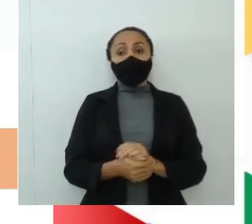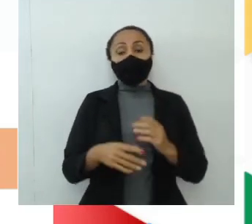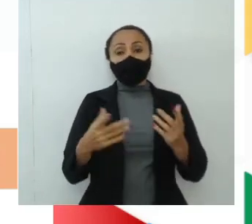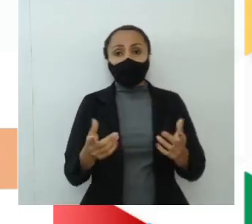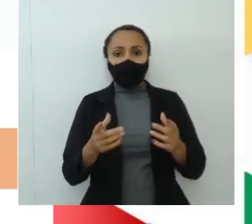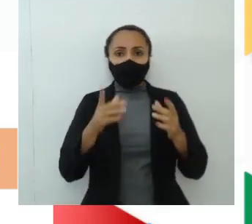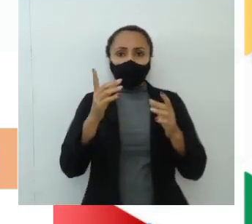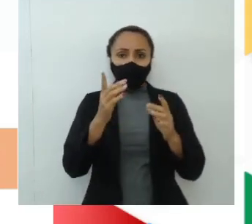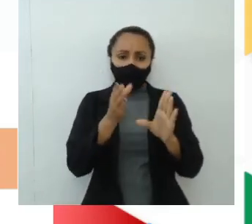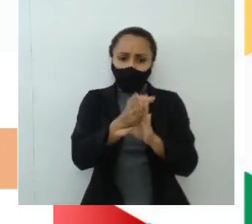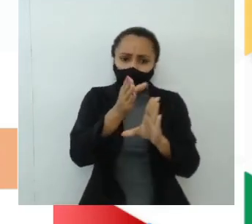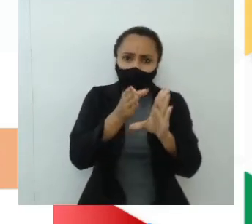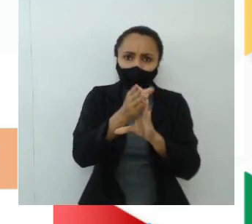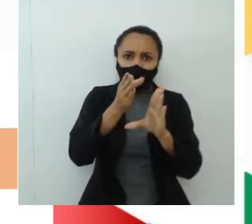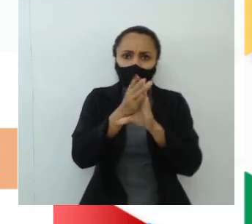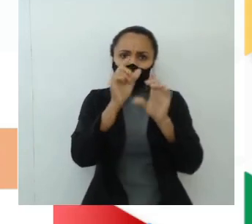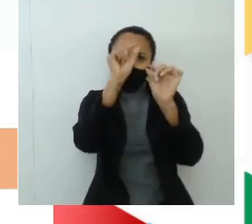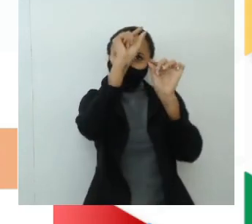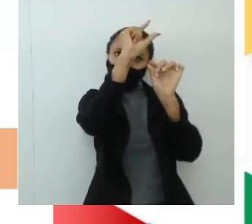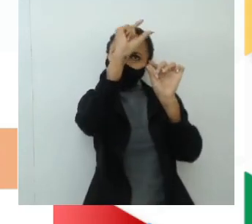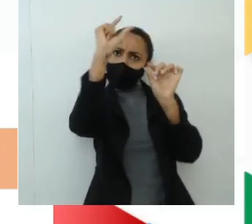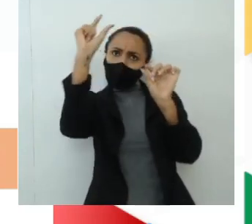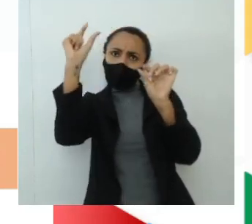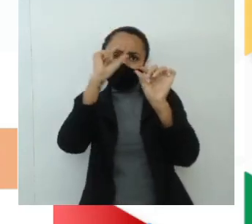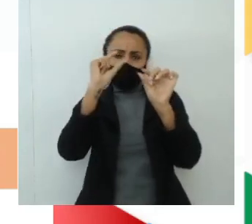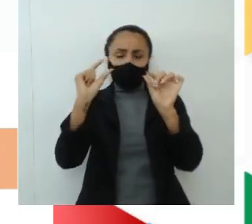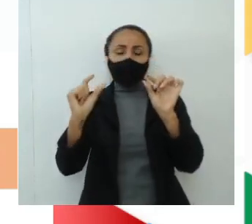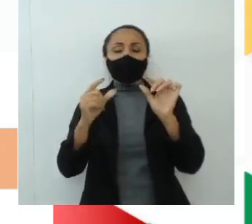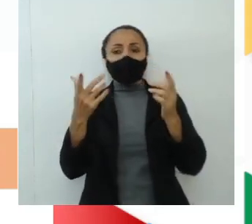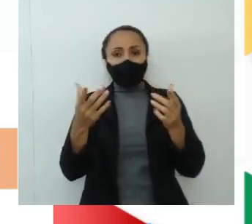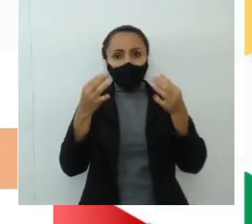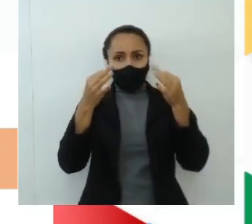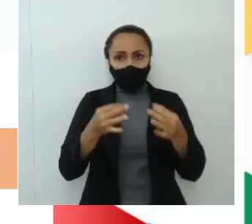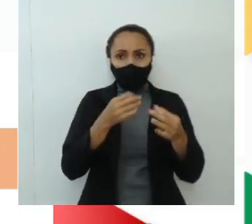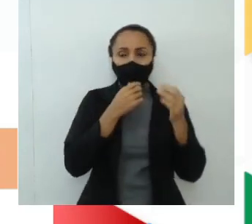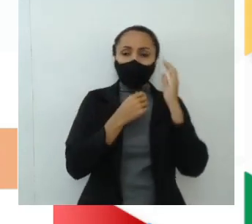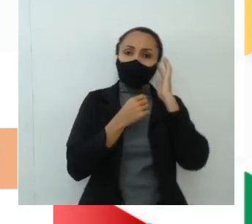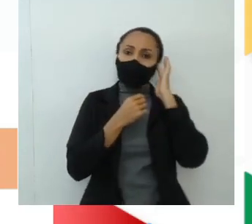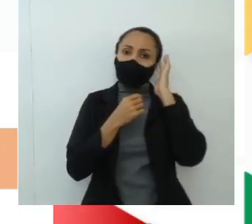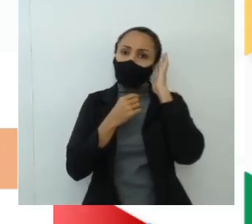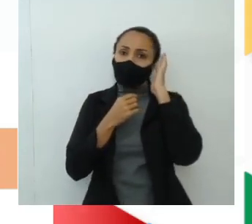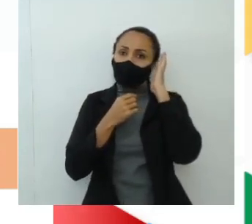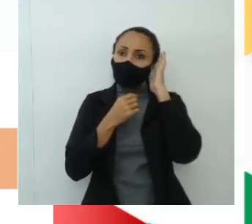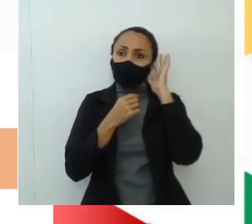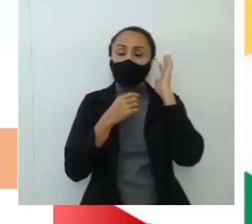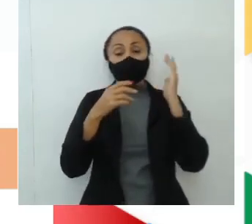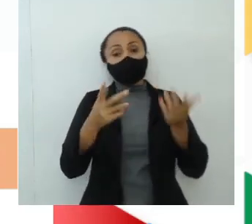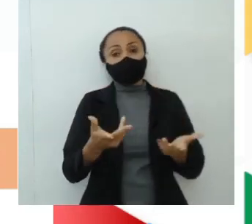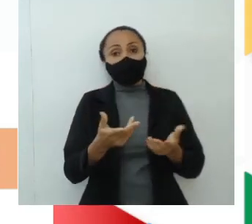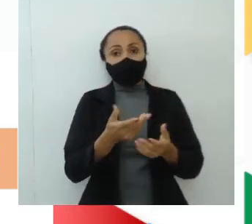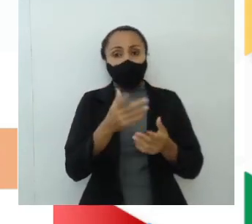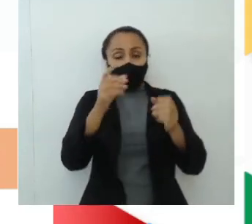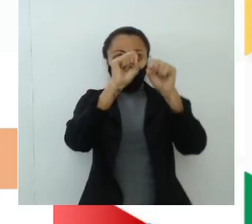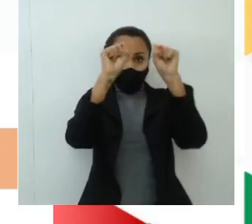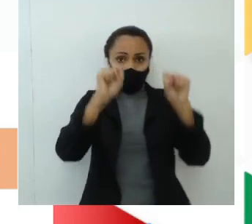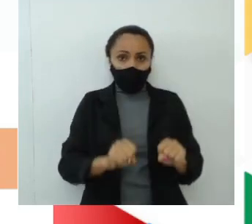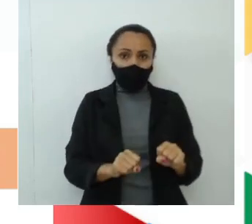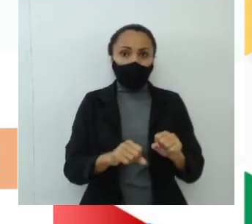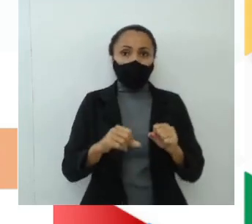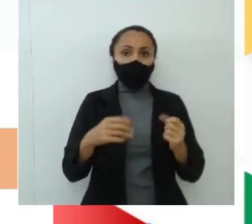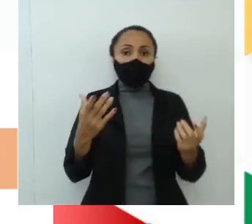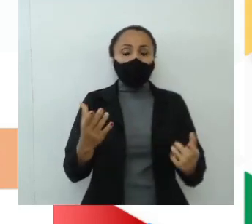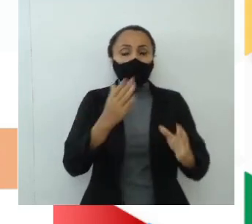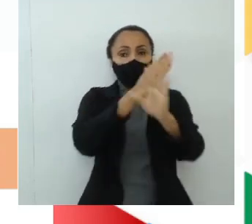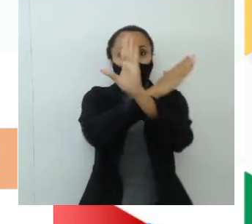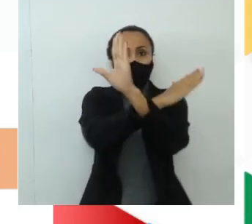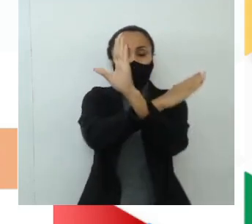para guiar, para a gente poder fazer uma coisa certinho, o desenho não ficar torto, mais ou menos isso. Polígonos no sistema de